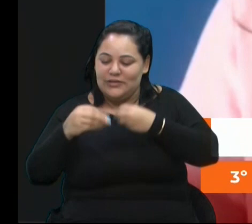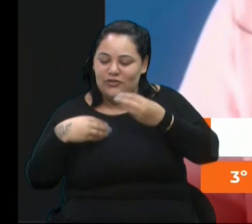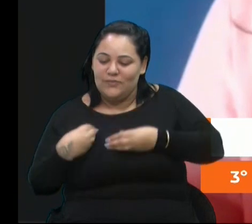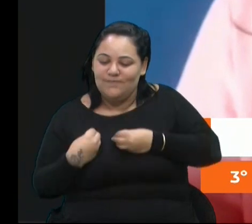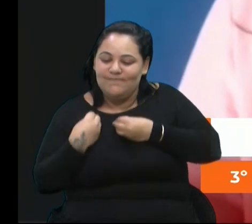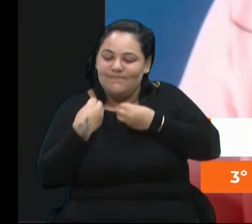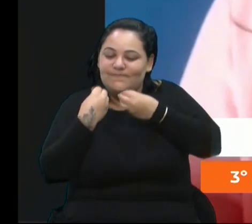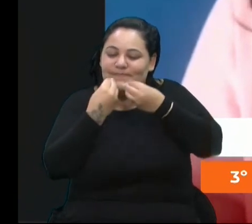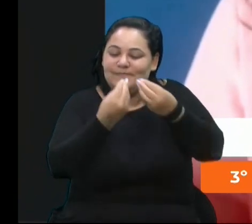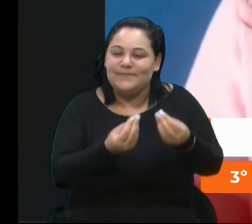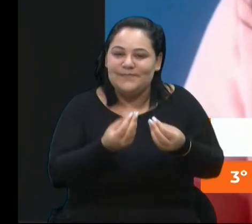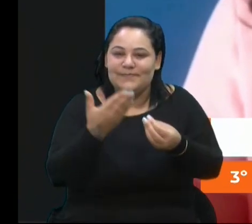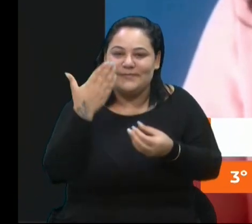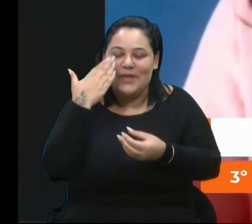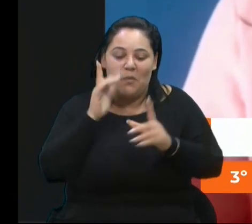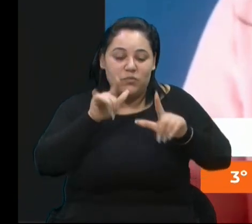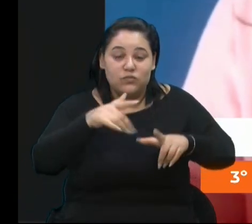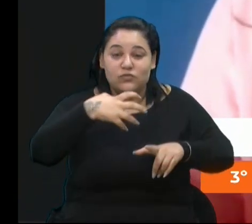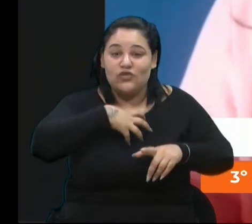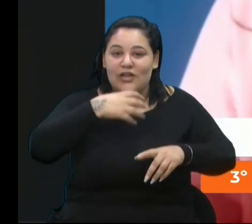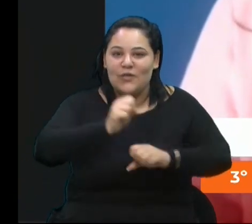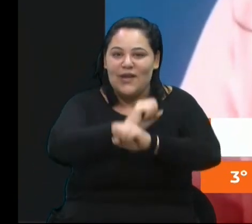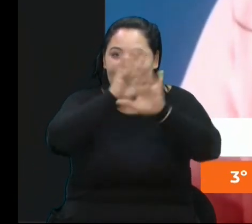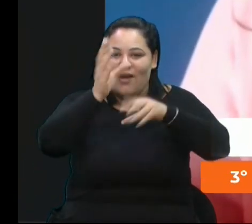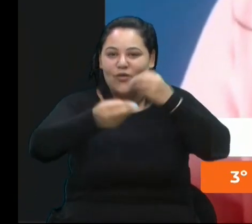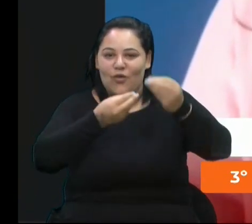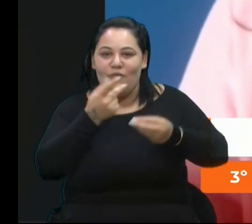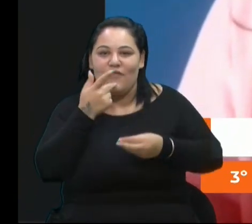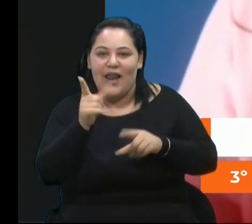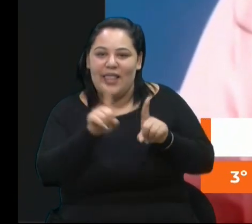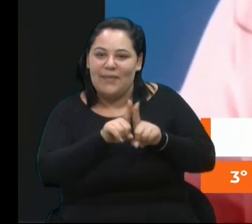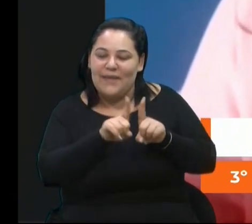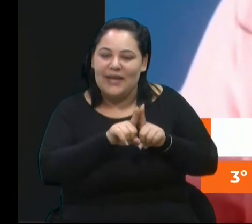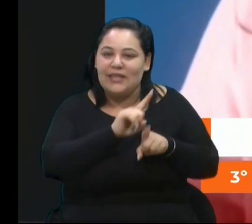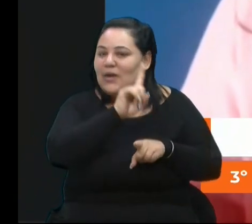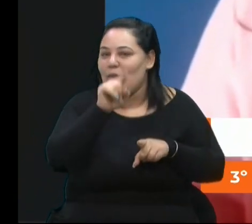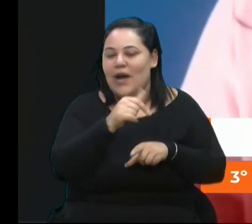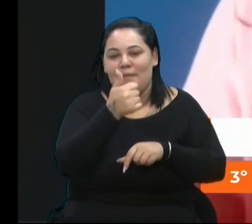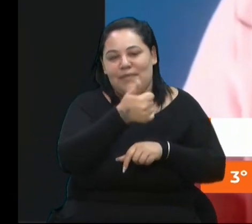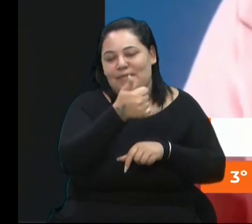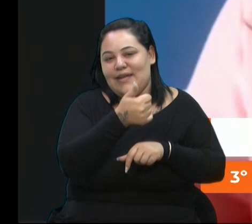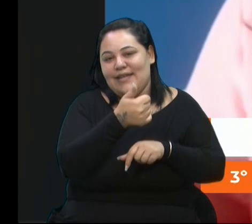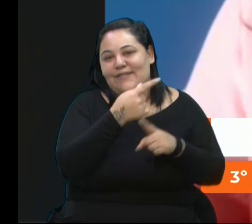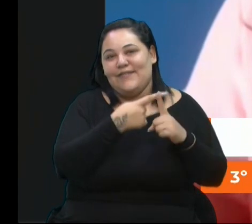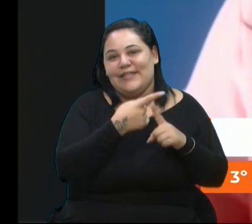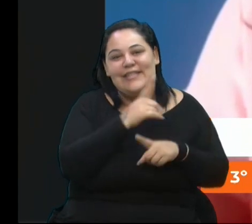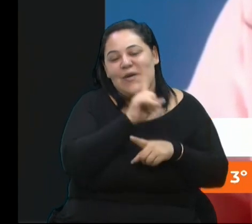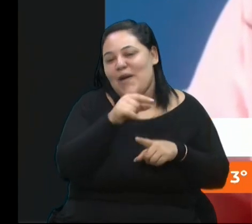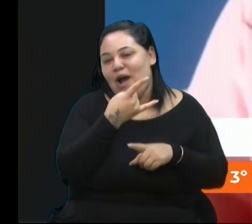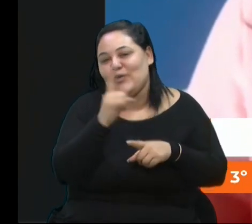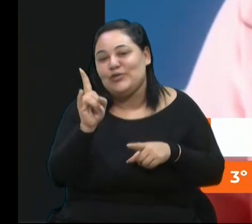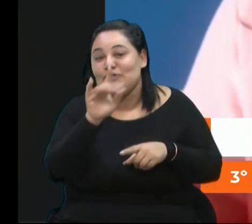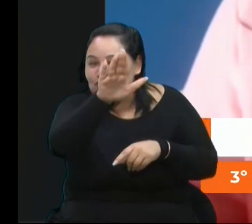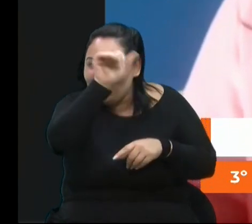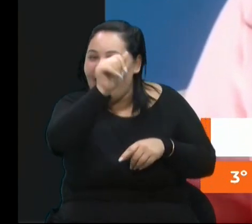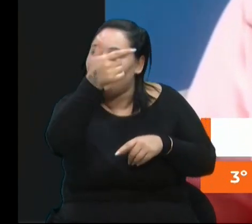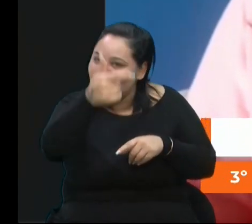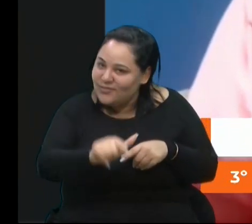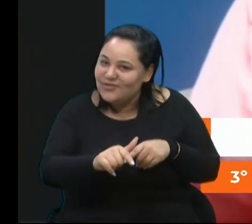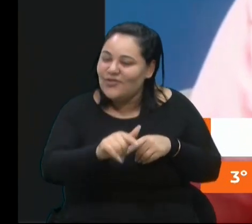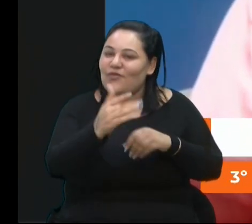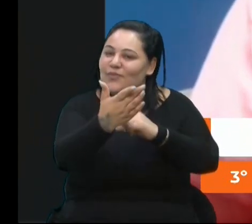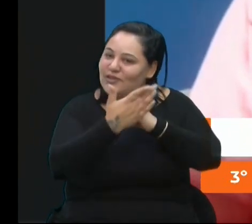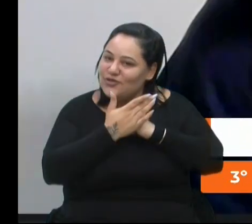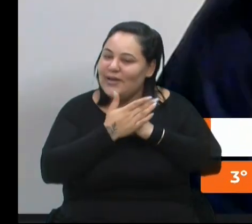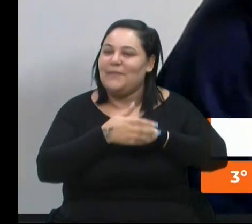pela forma tão clara mesmo, como o Chico fala. Não é a primeira vez, eu falei, não vai ser a última, Chico, a gente vai te incomodar em outros momentos,